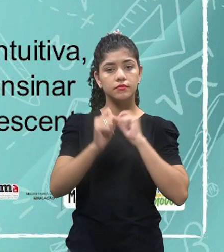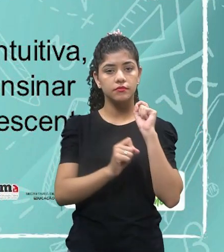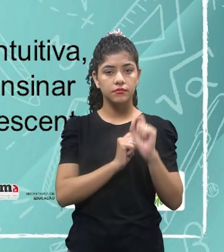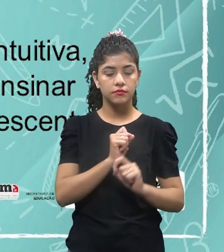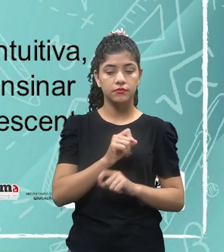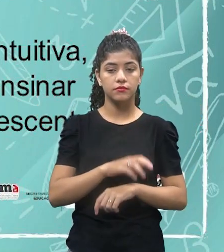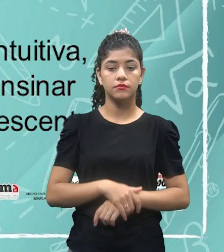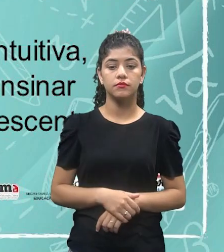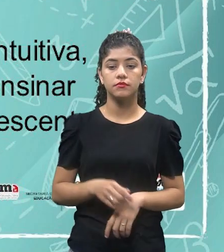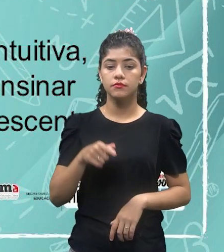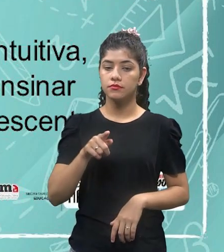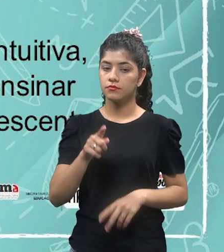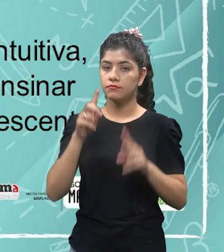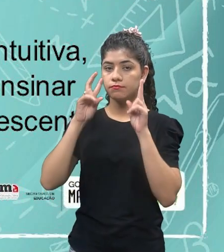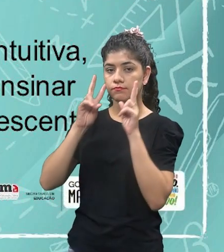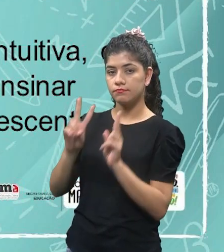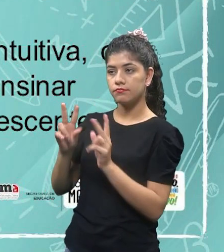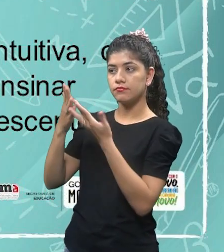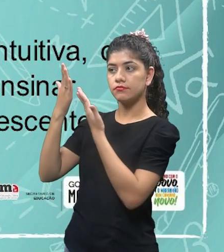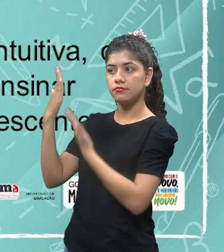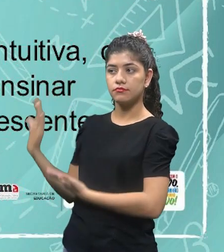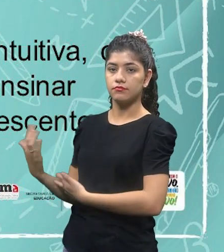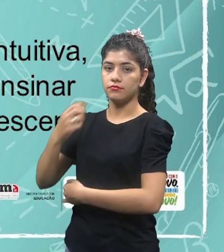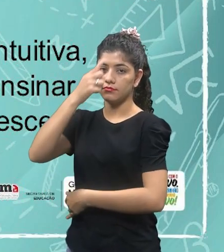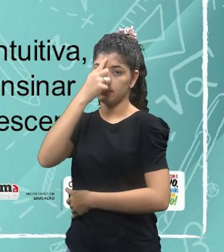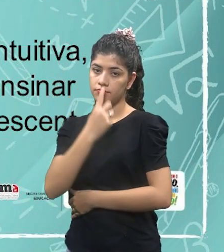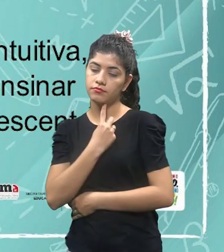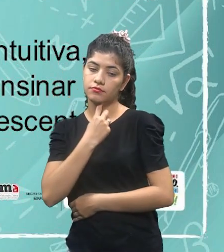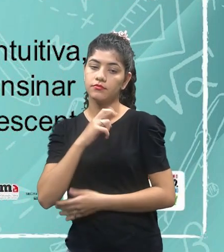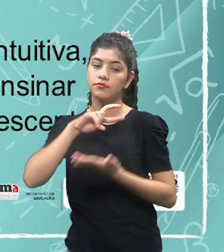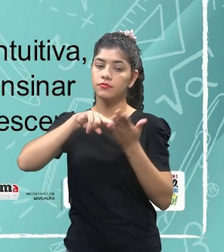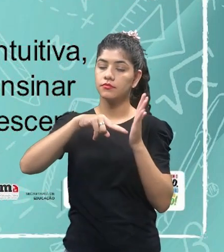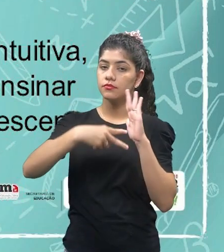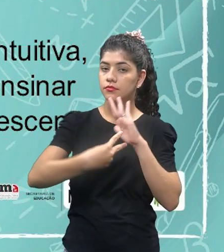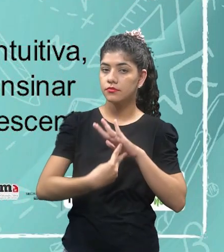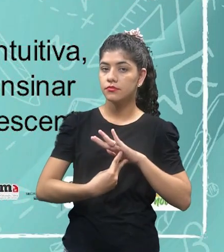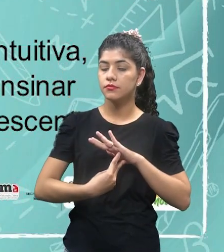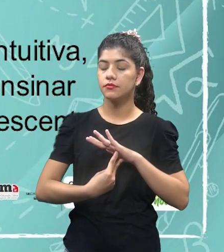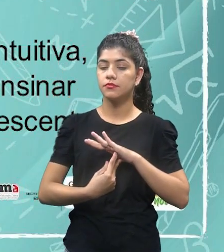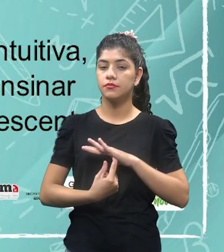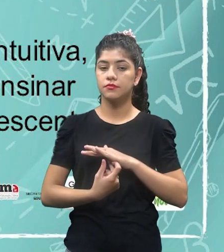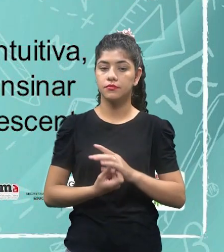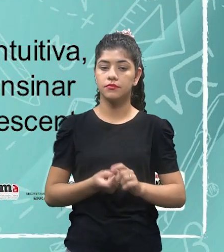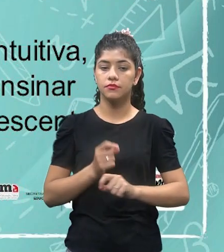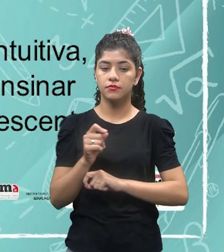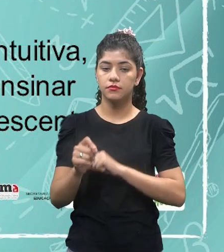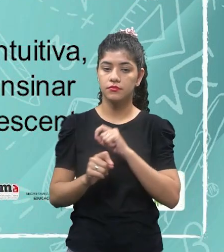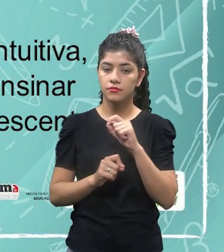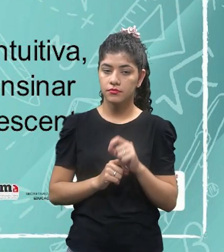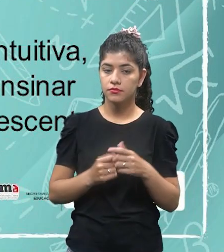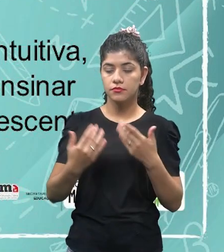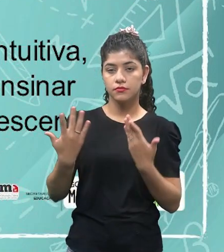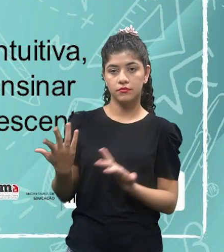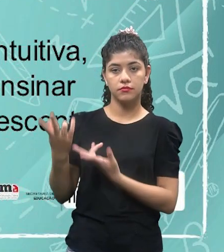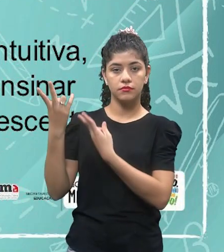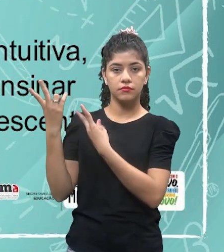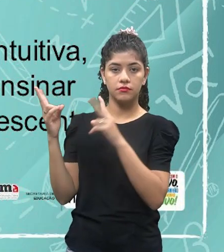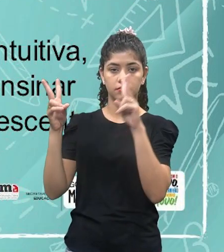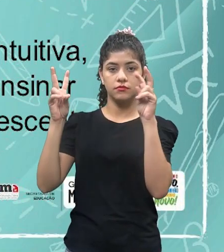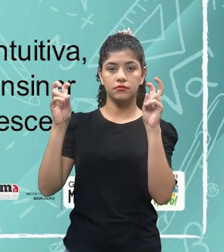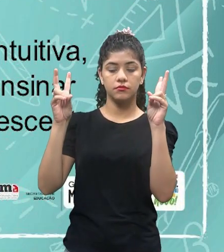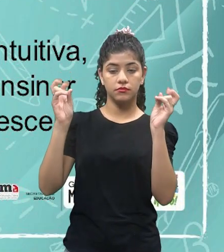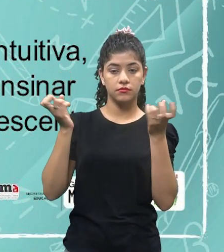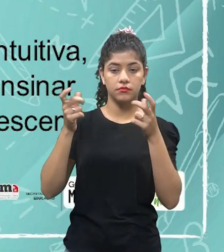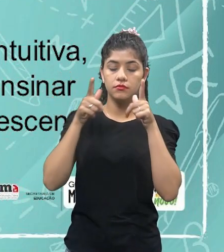essa imagenzinha que você está vendo aí, ele representa o símbolo, a referência, a